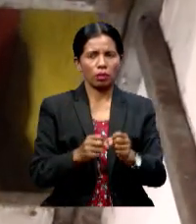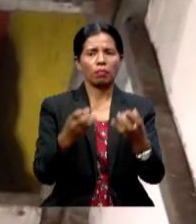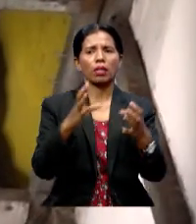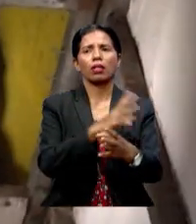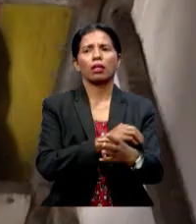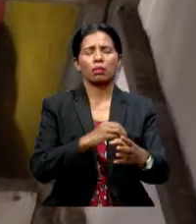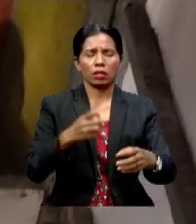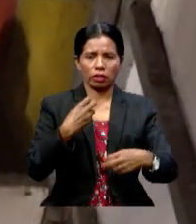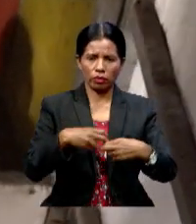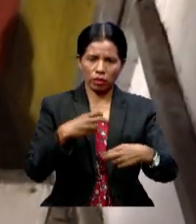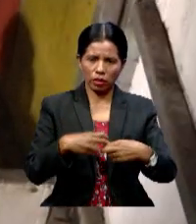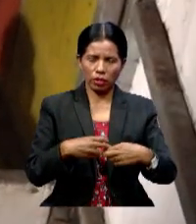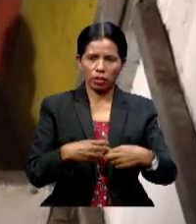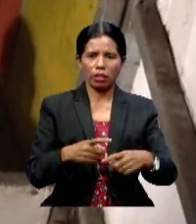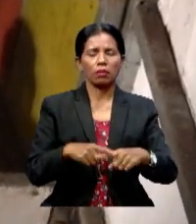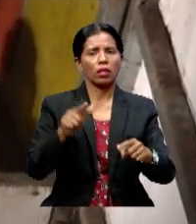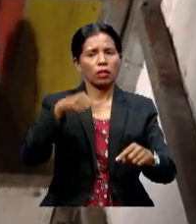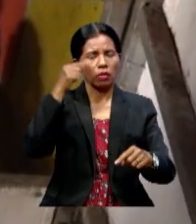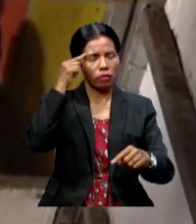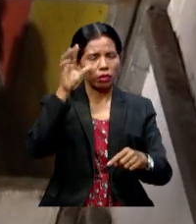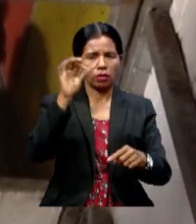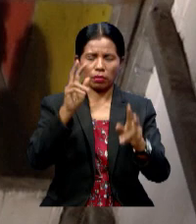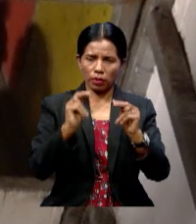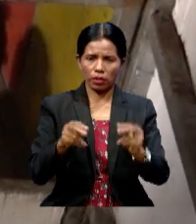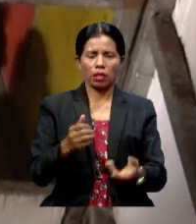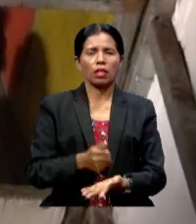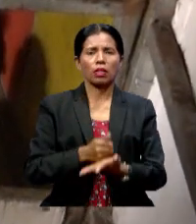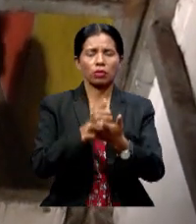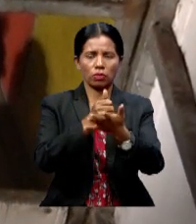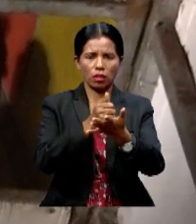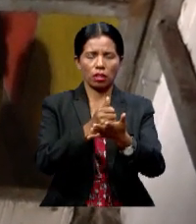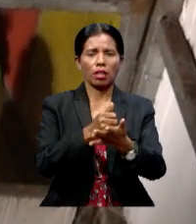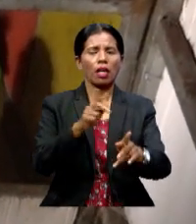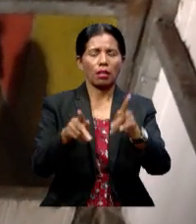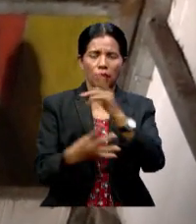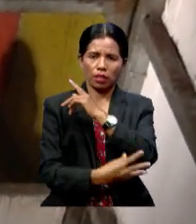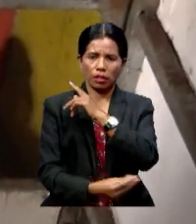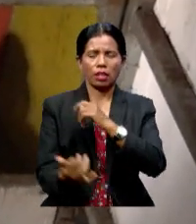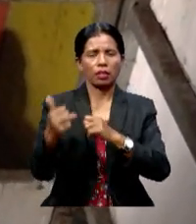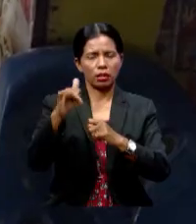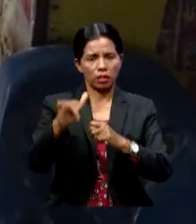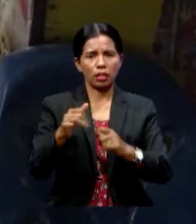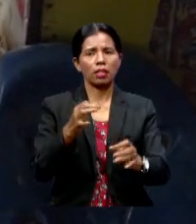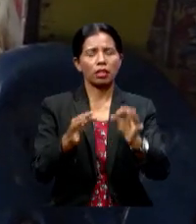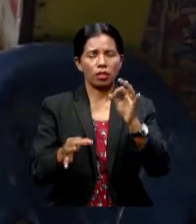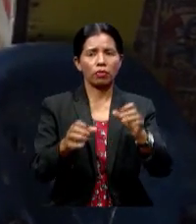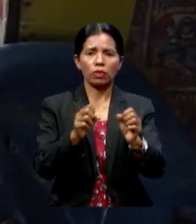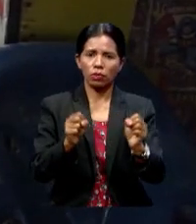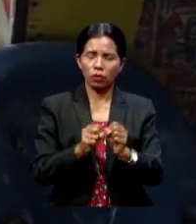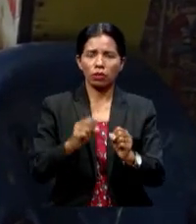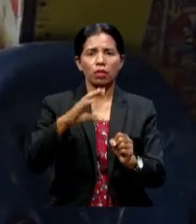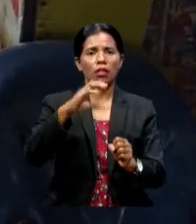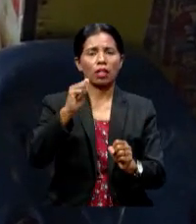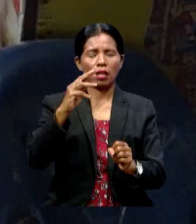Jesus se anelar. Nebe, o governo da CIA precisa ter atenção para Emma Sirene. Enquanto suco caminha e a aldeia